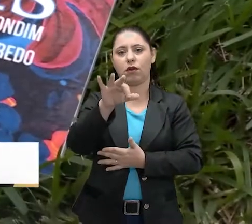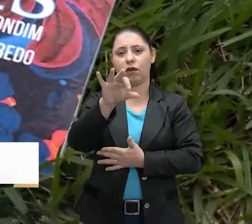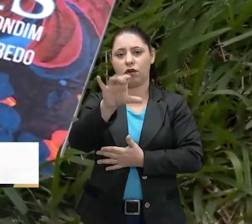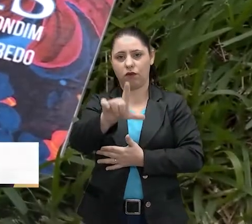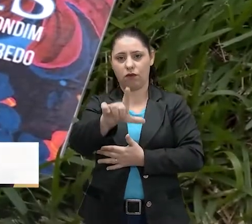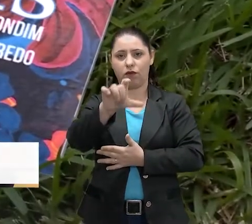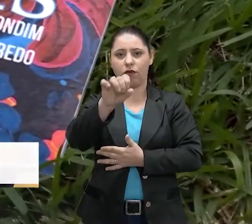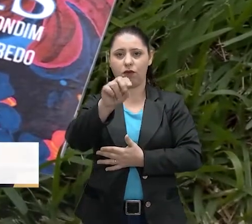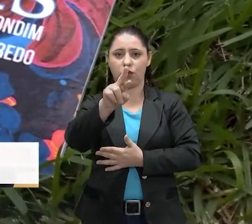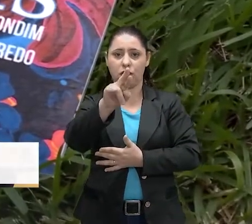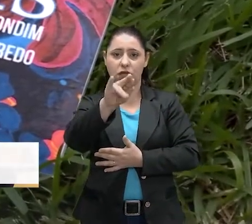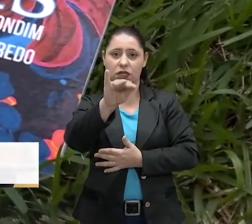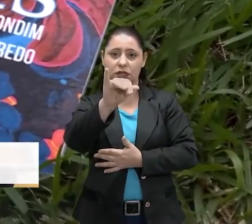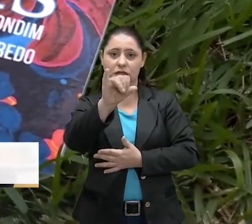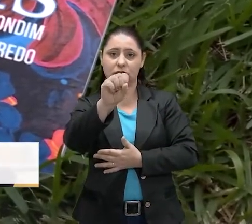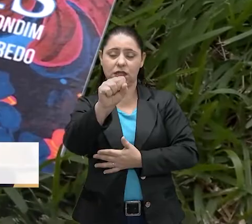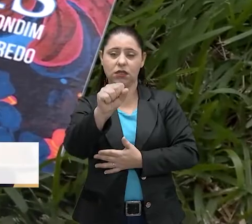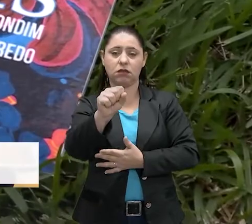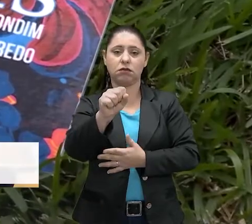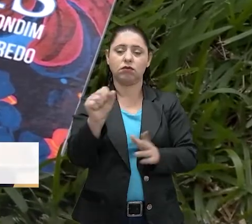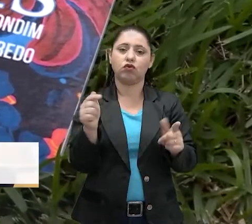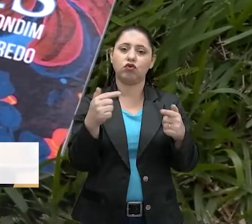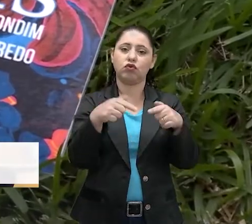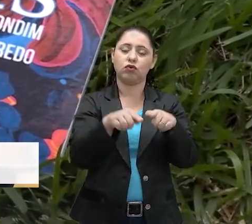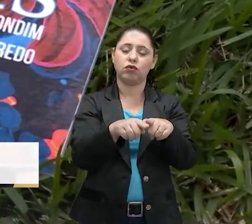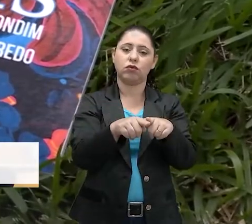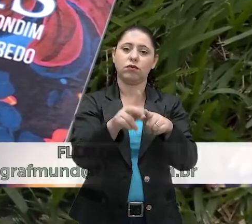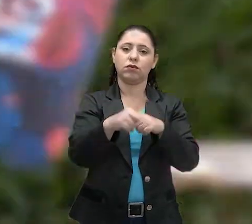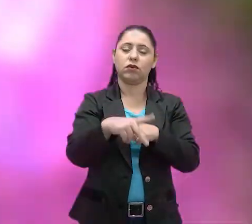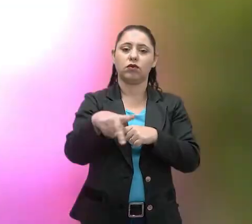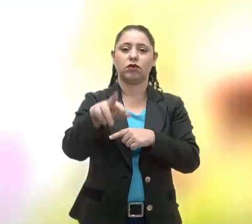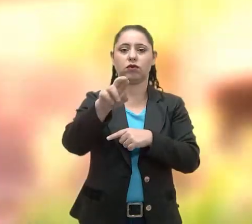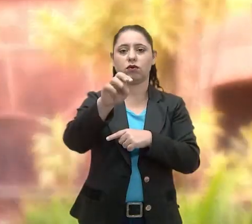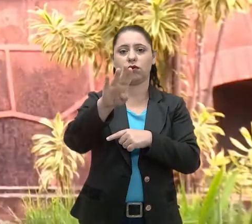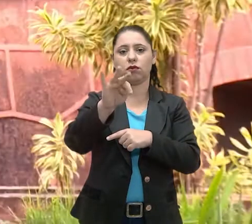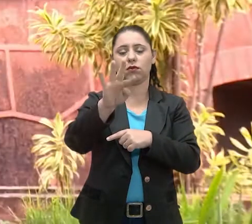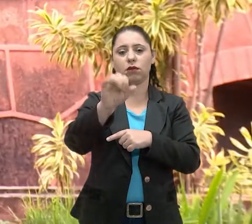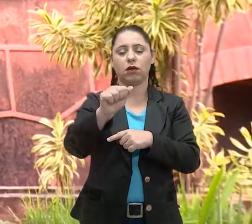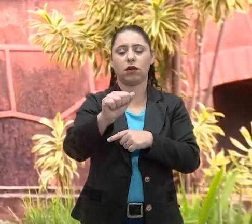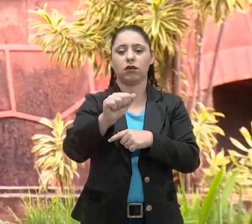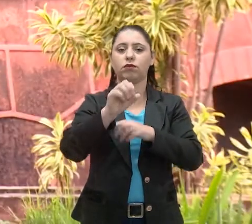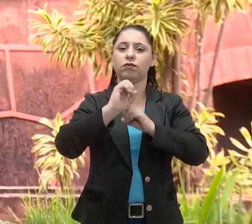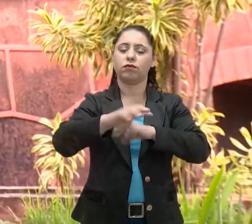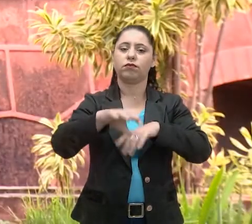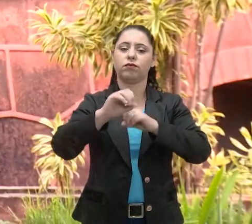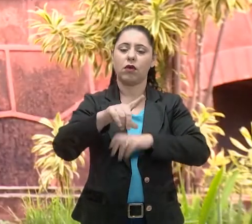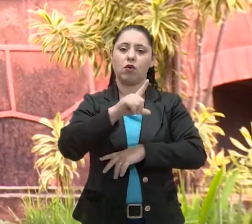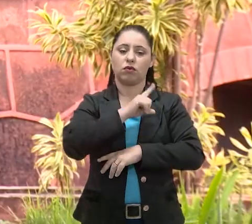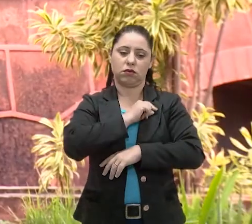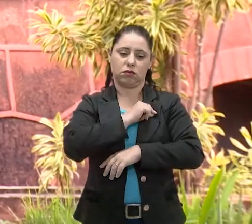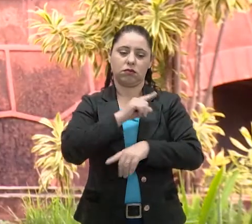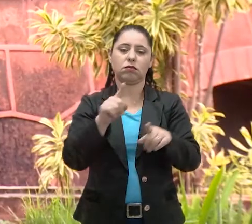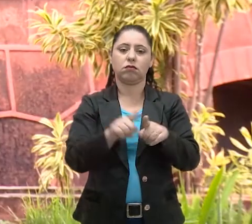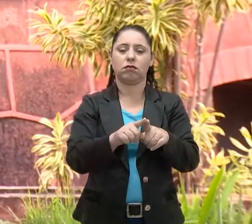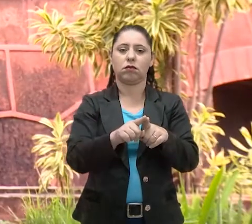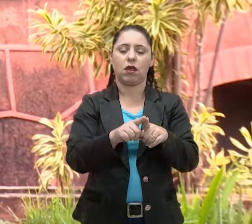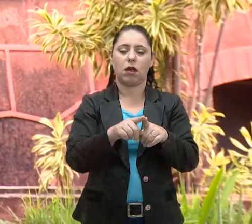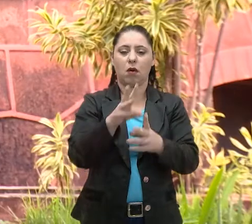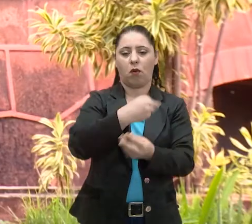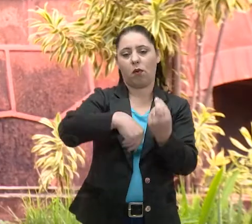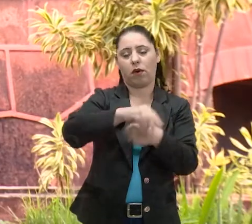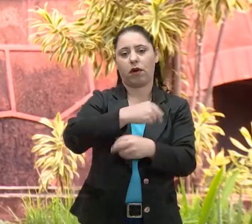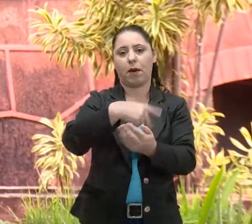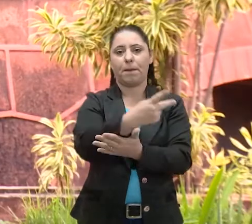você escreveu em parceria com o professor Roberto Figueiredo, que dá aulas na Universidade Católica Dom Bosco,